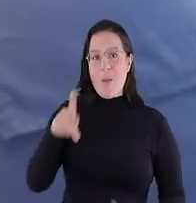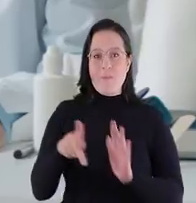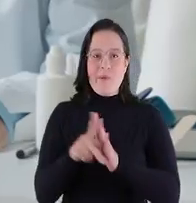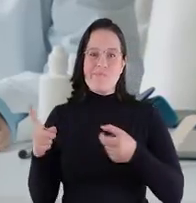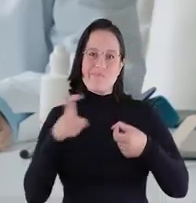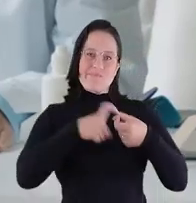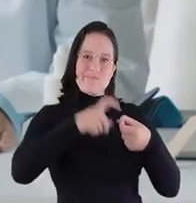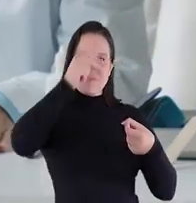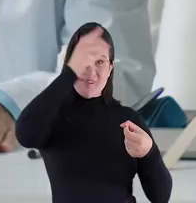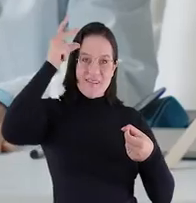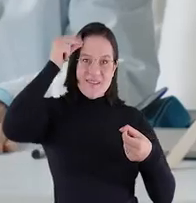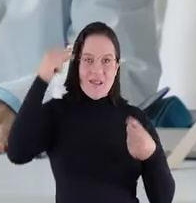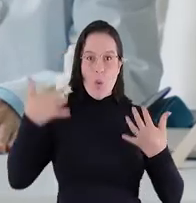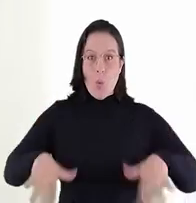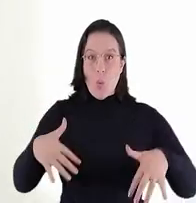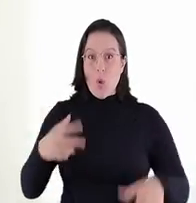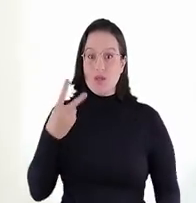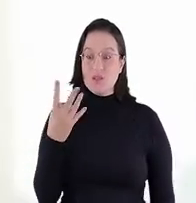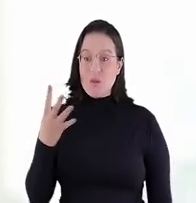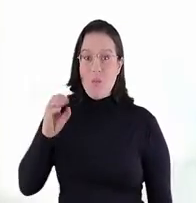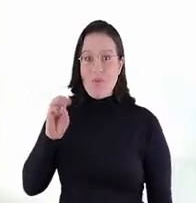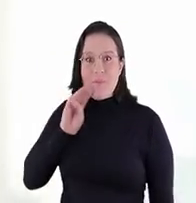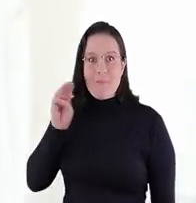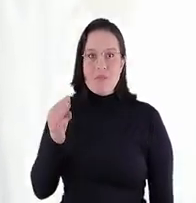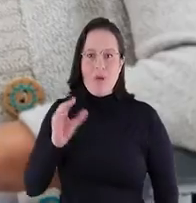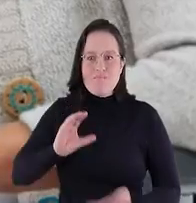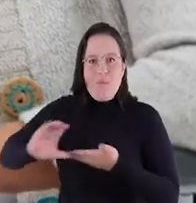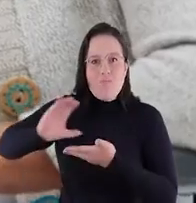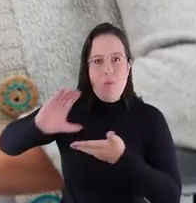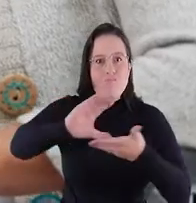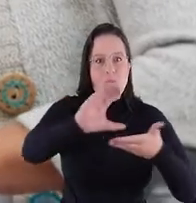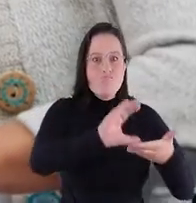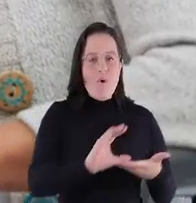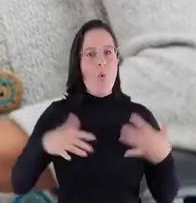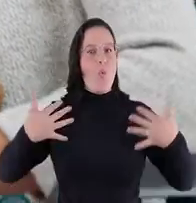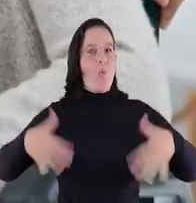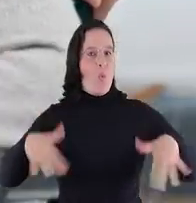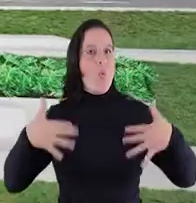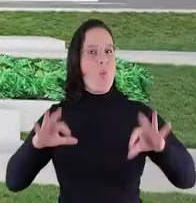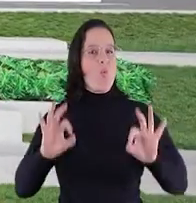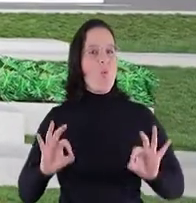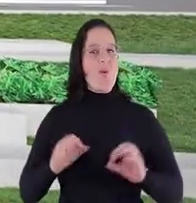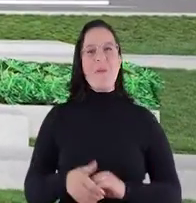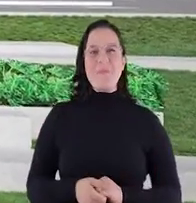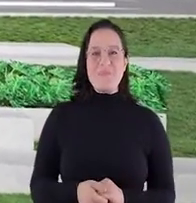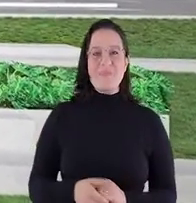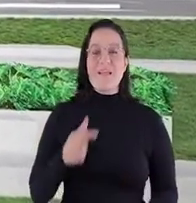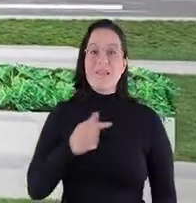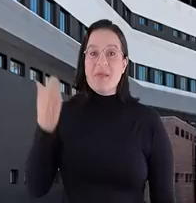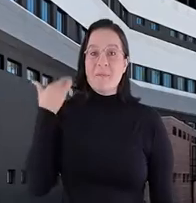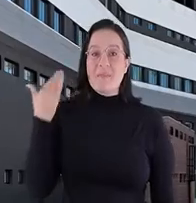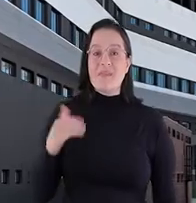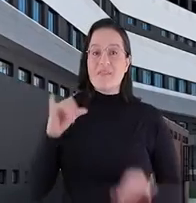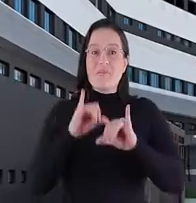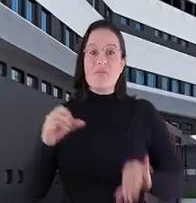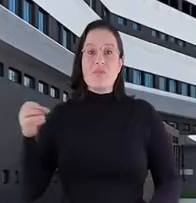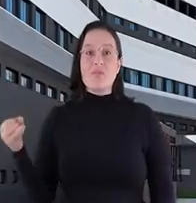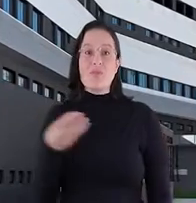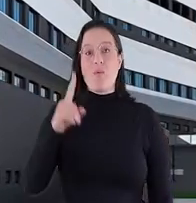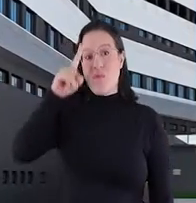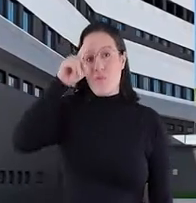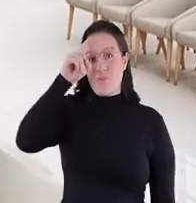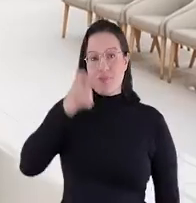parceria com os municípios. São mais de 240 milhões de reais investidos. Isso sim é investimento. Na semana passada, foi anunciado o novo